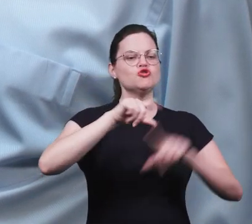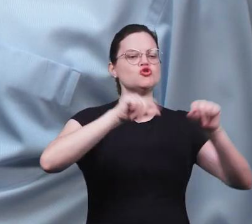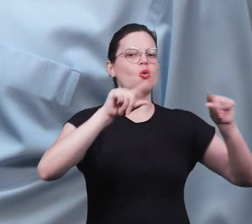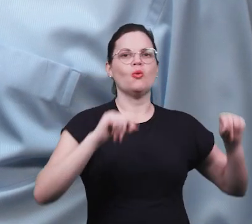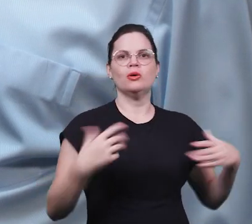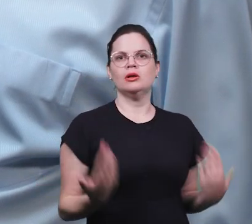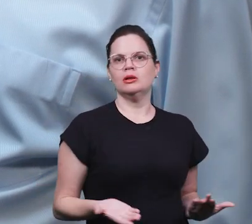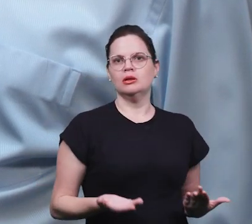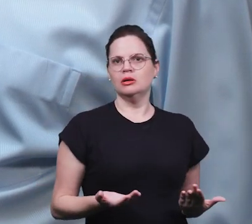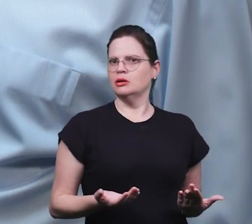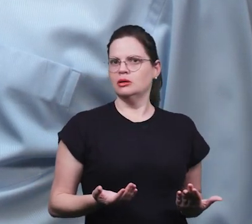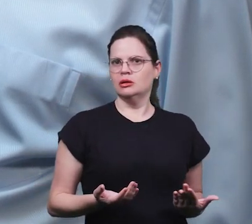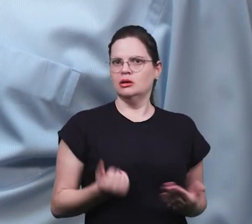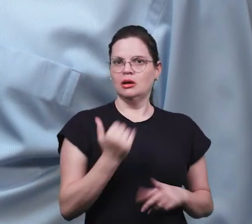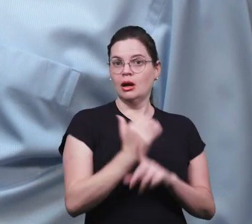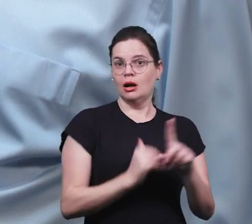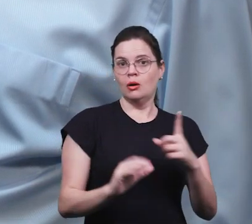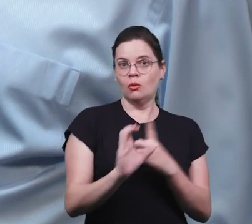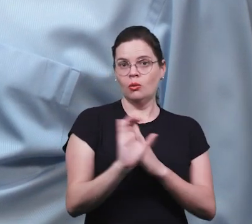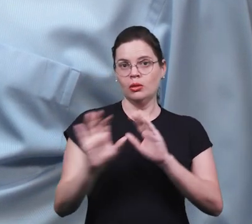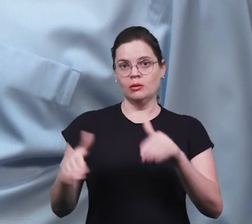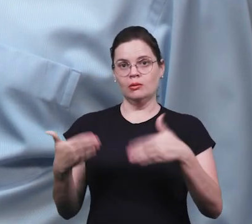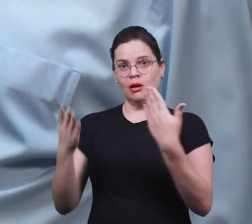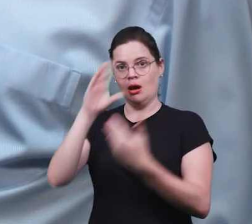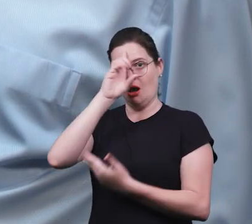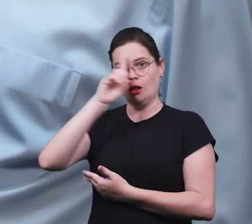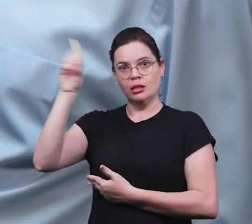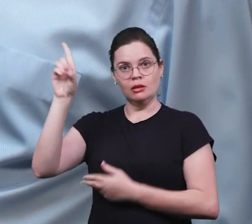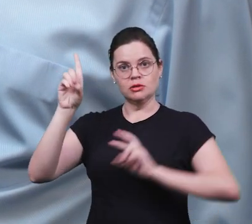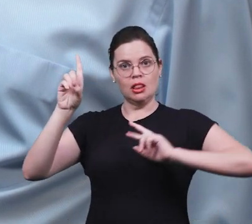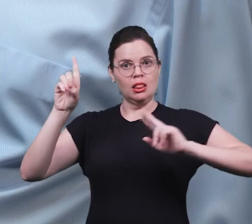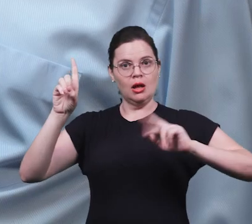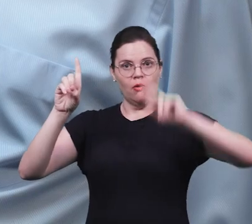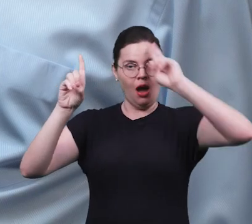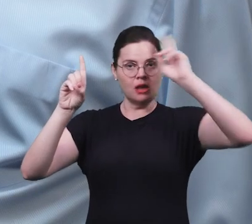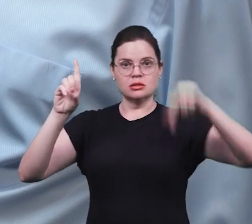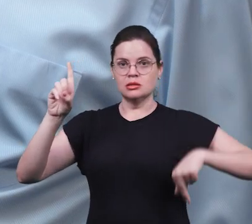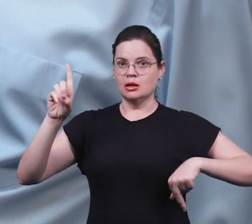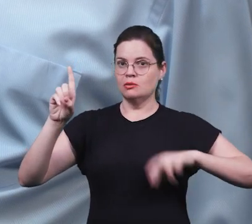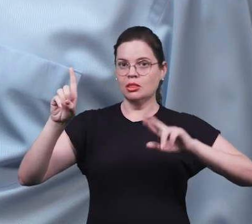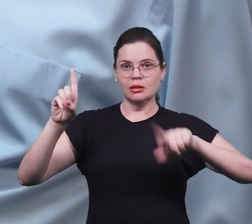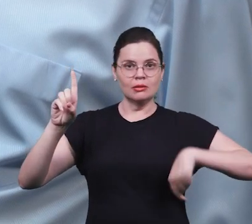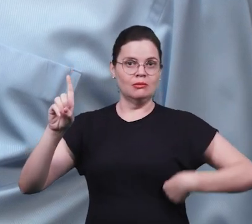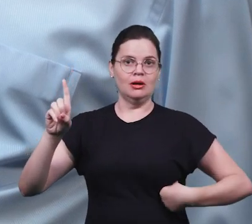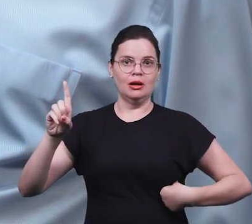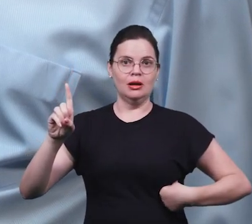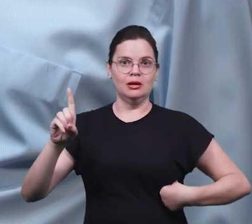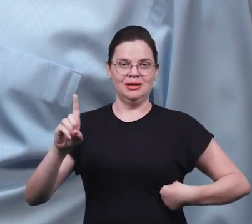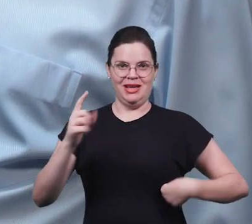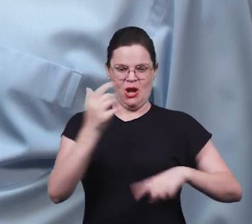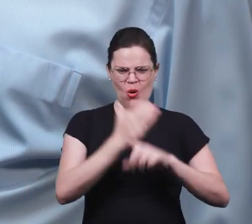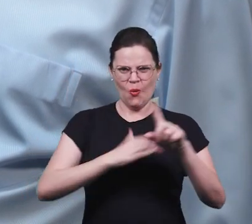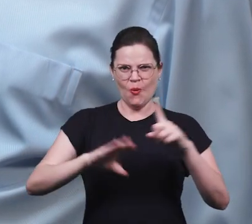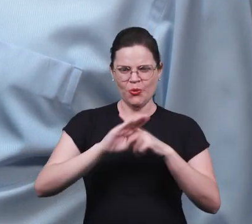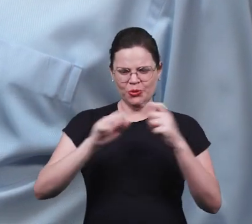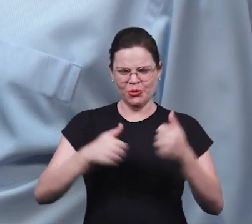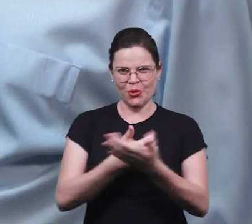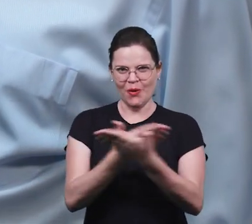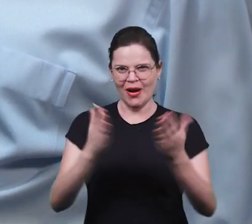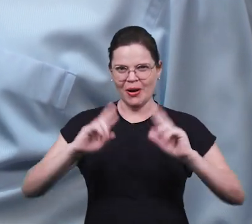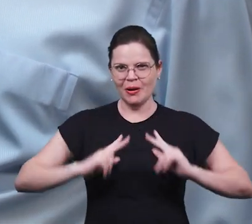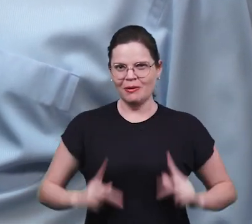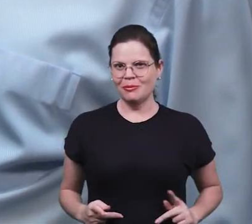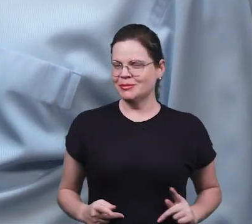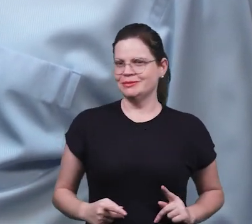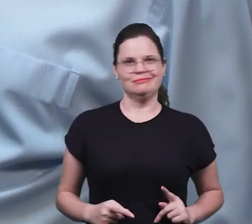O culto a Deus não é um culto ao homem. O homem precisa ser agradável a Deus. E as pessoas querem oferecer a Deus aquilo